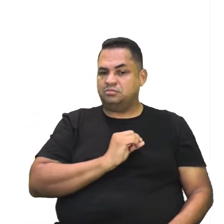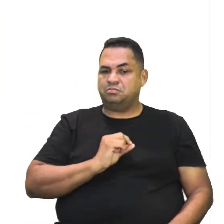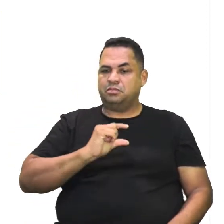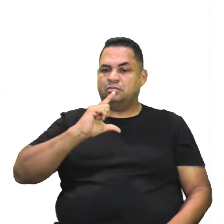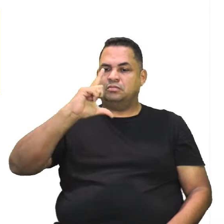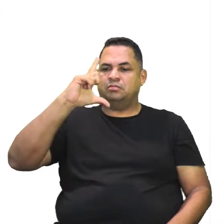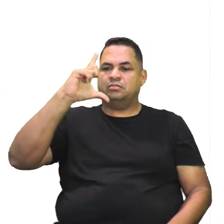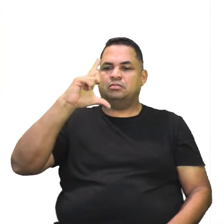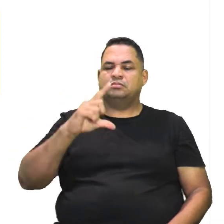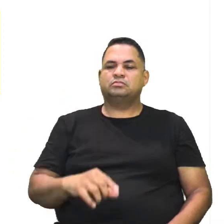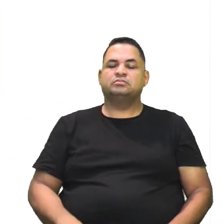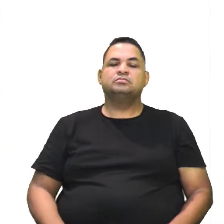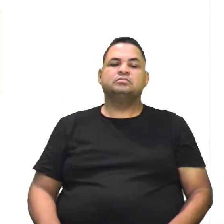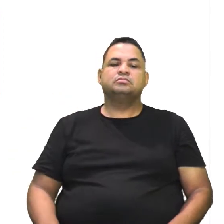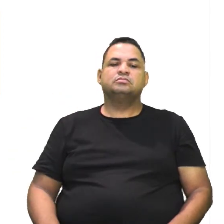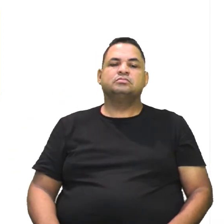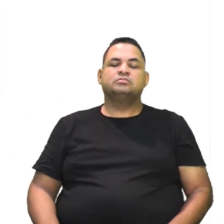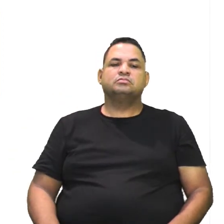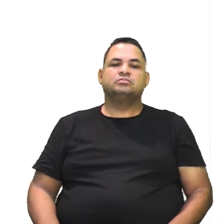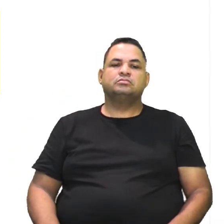maior, né?